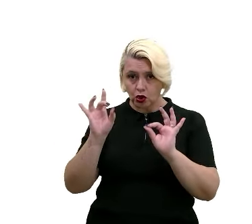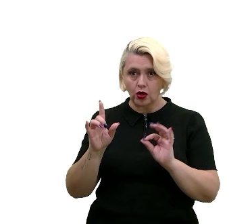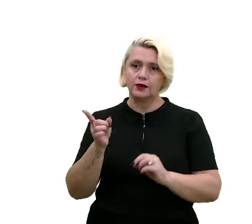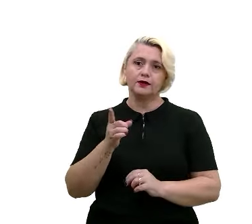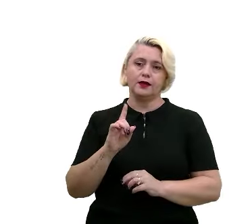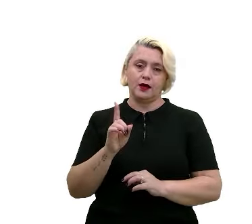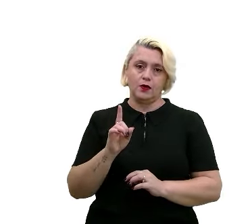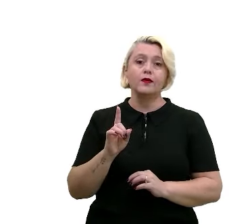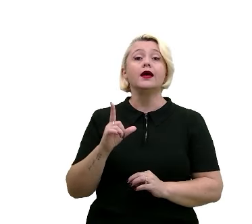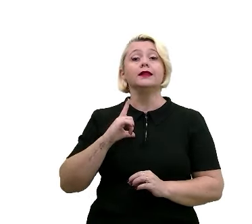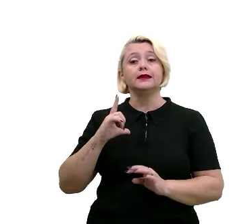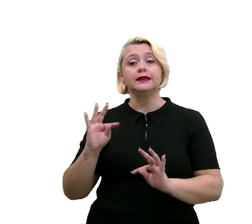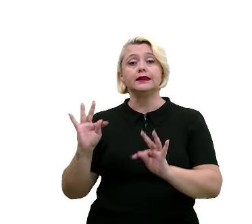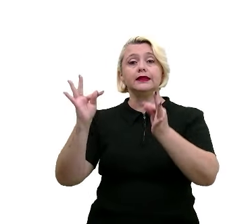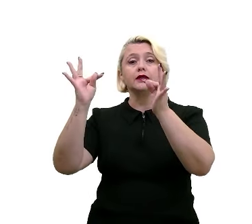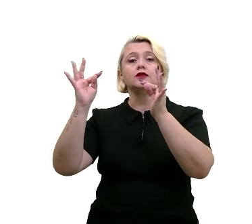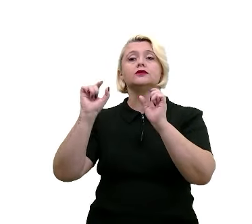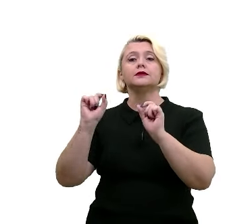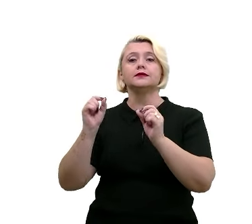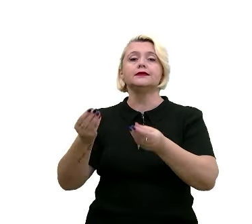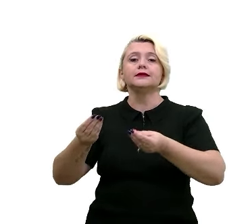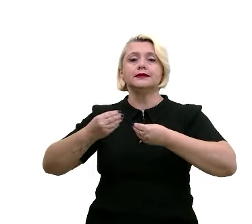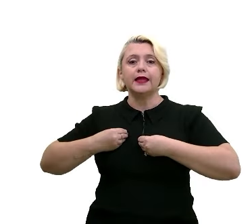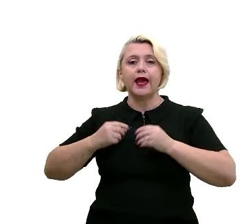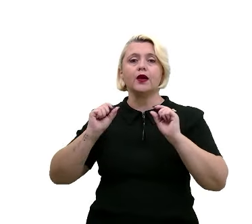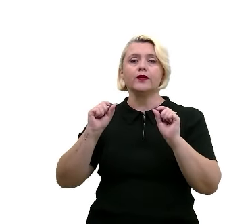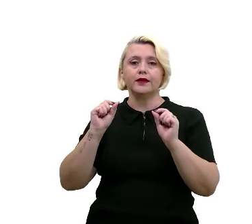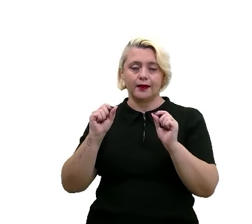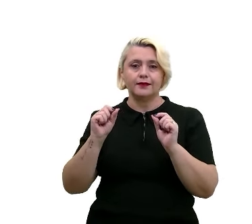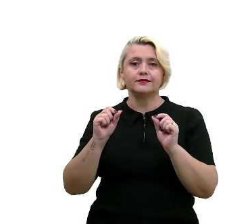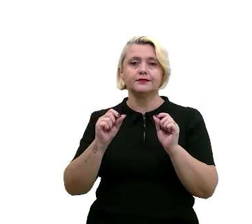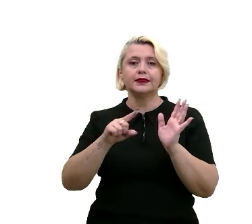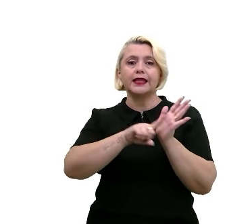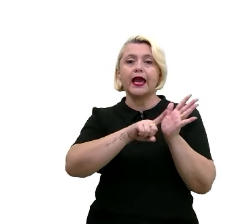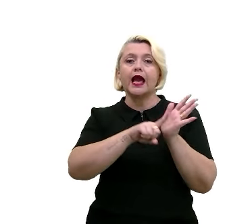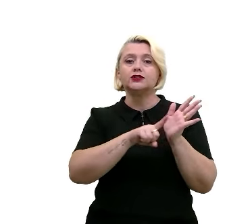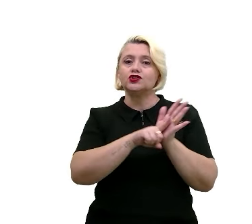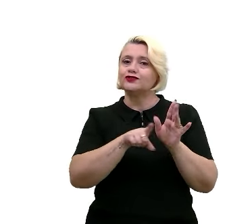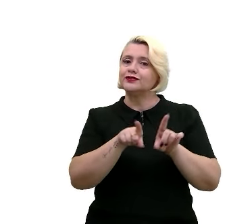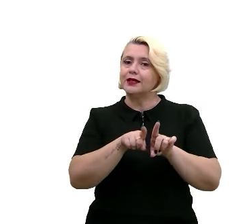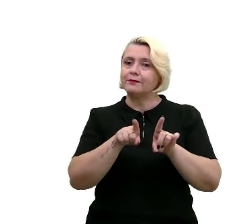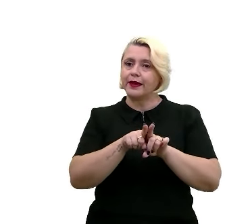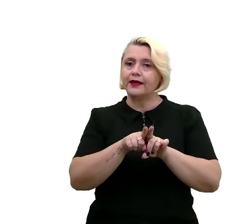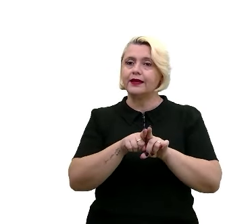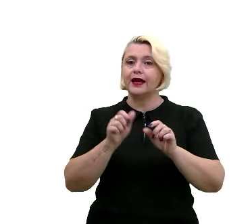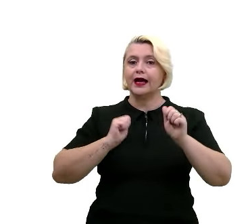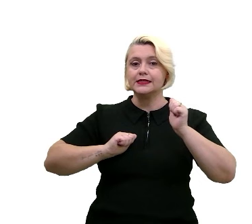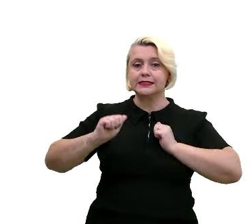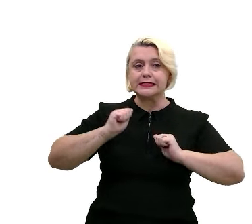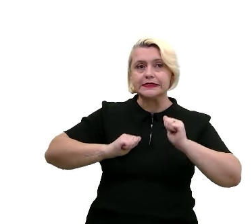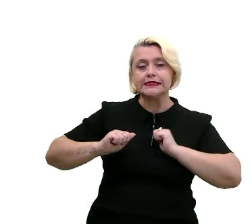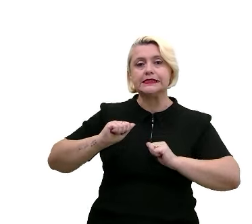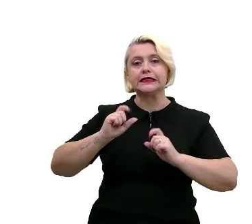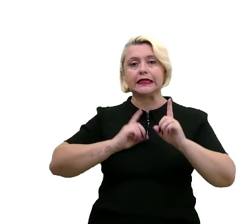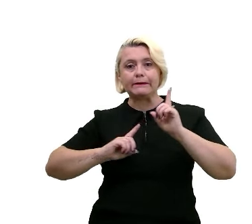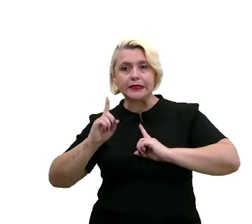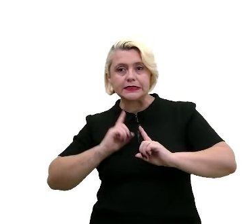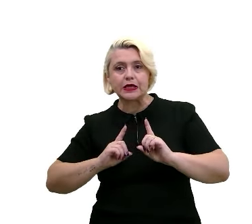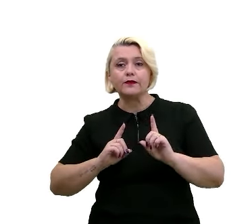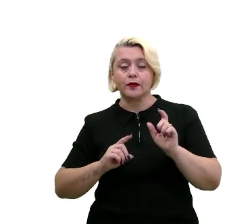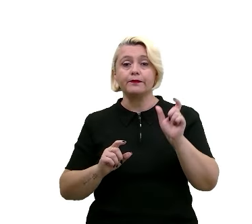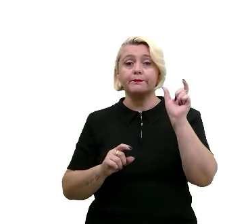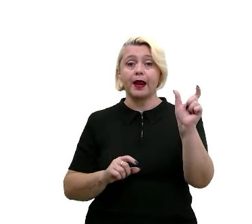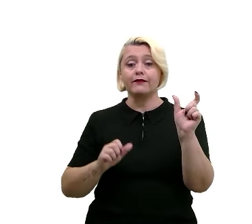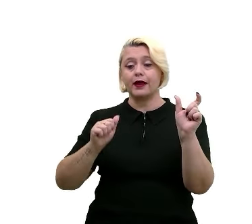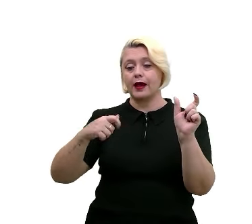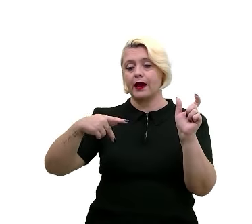Essa tecnologia traz algumas coisas que não são legais também, como ansiedade e depressão. Esse apesar